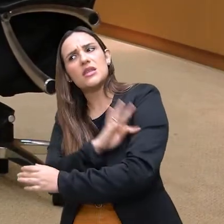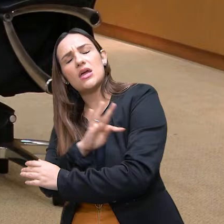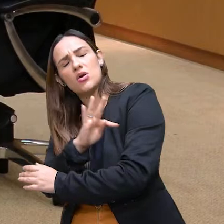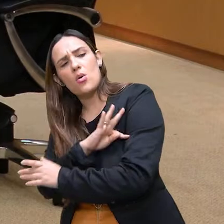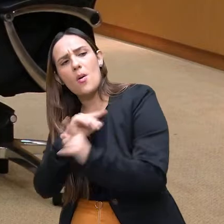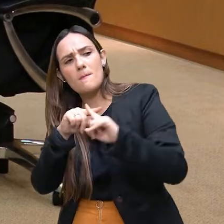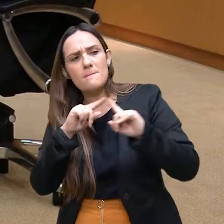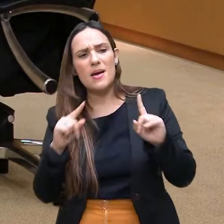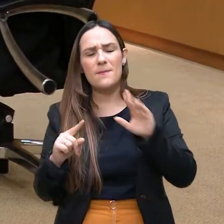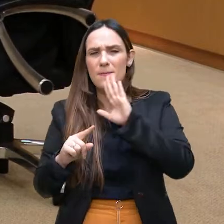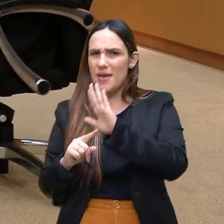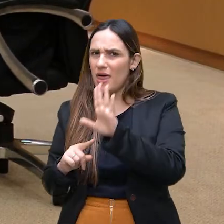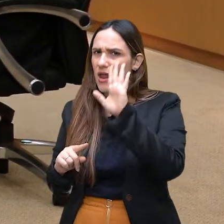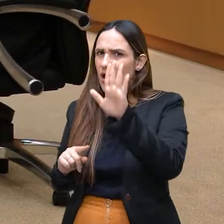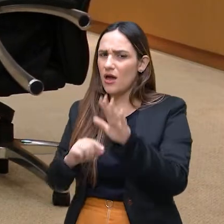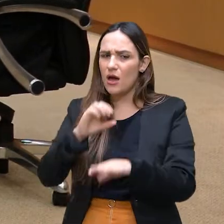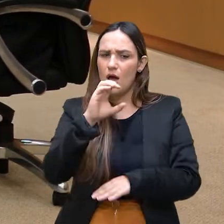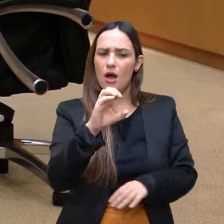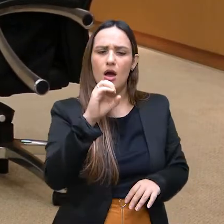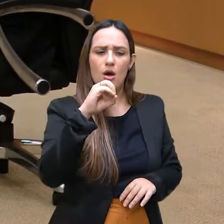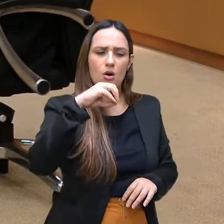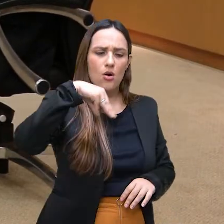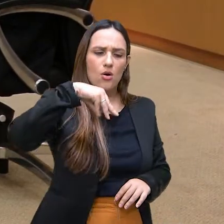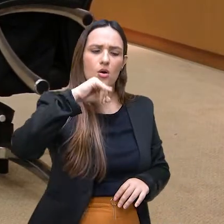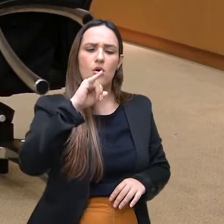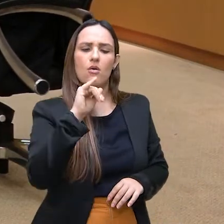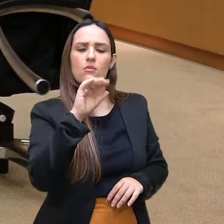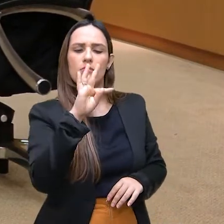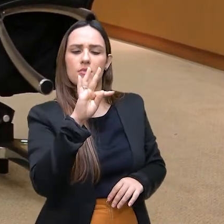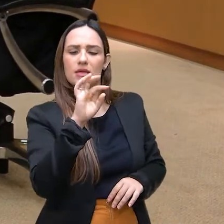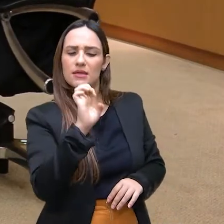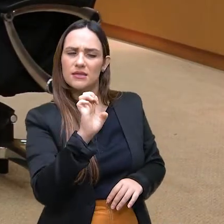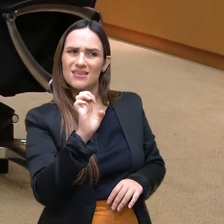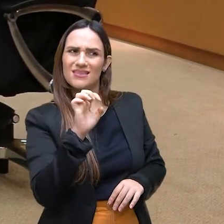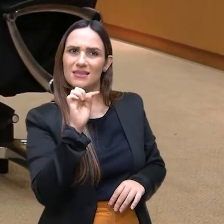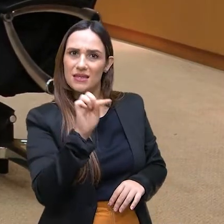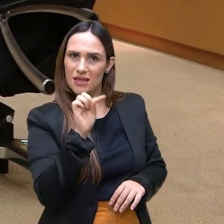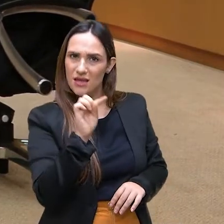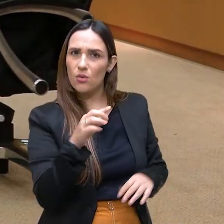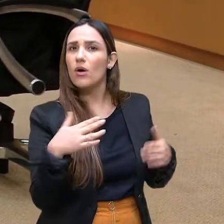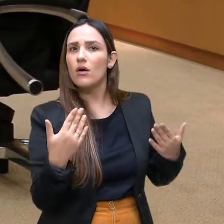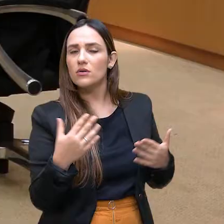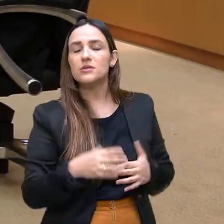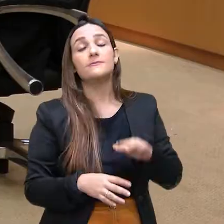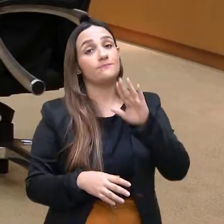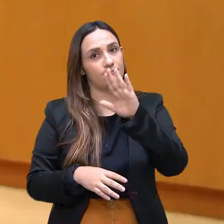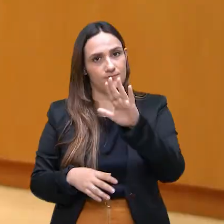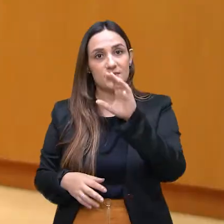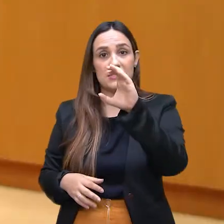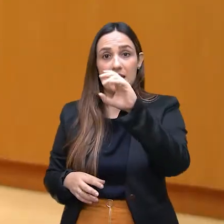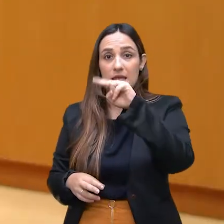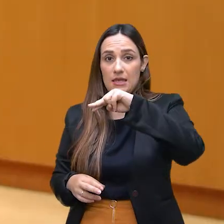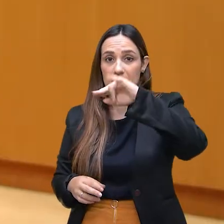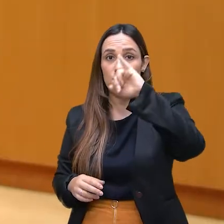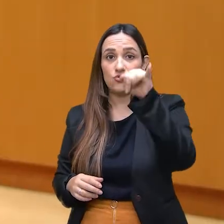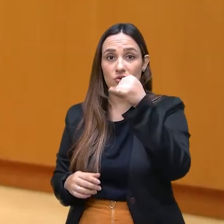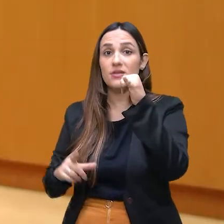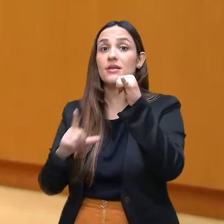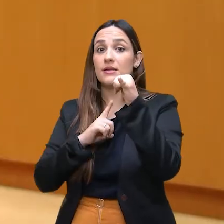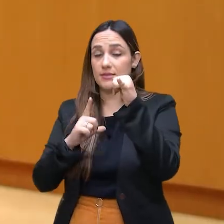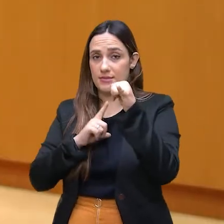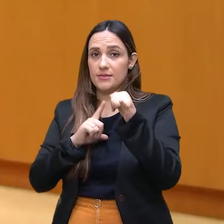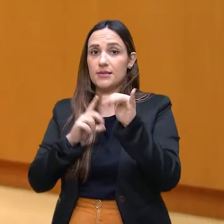comitê é composto, segundo a regra do CNJ, por